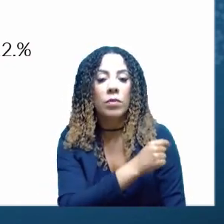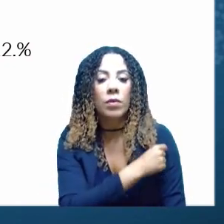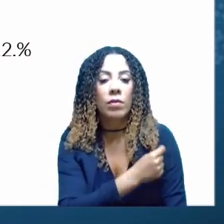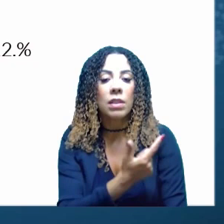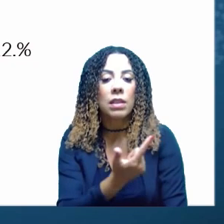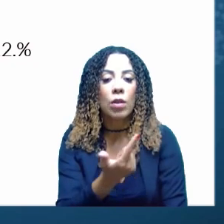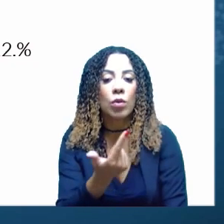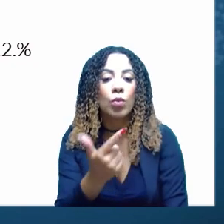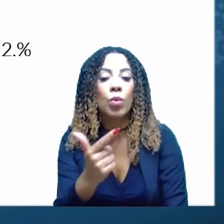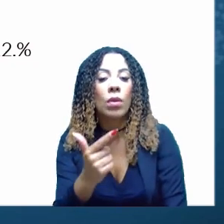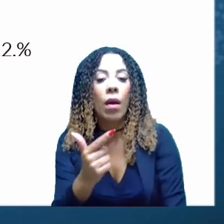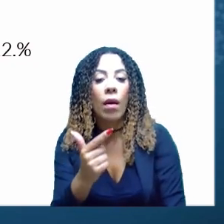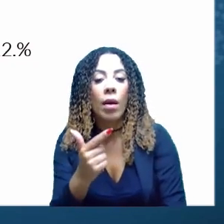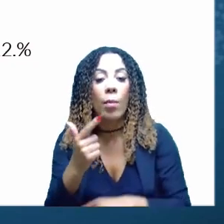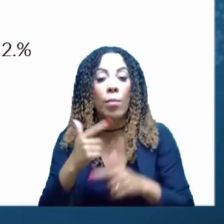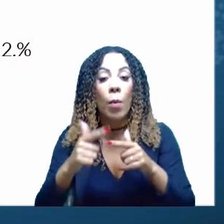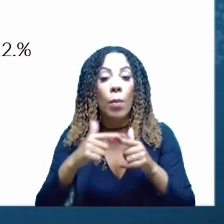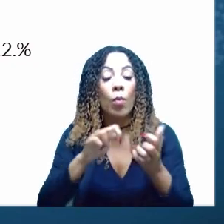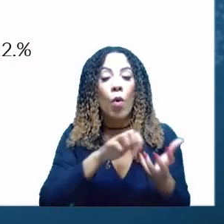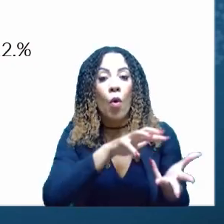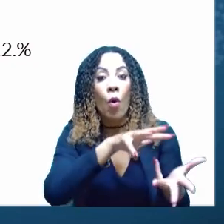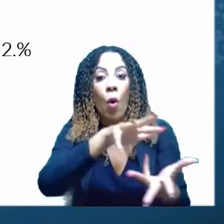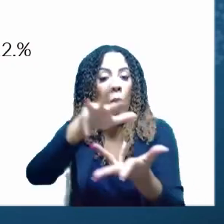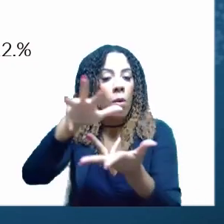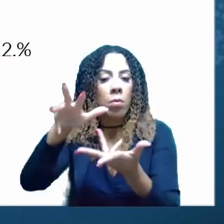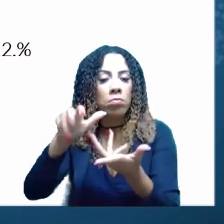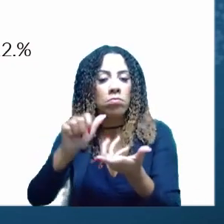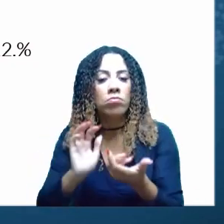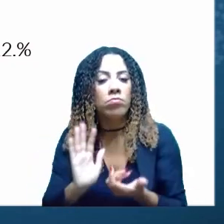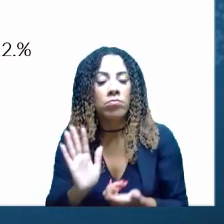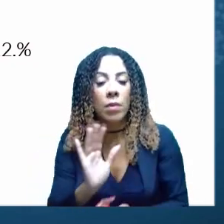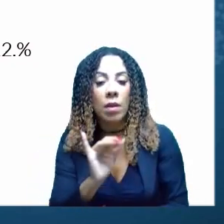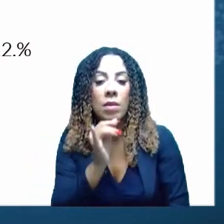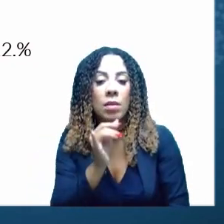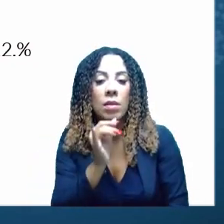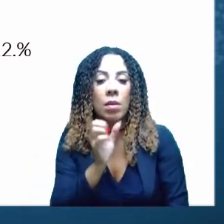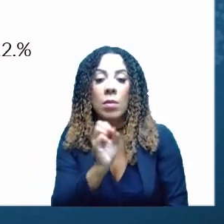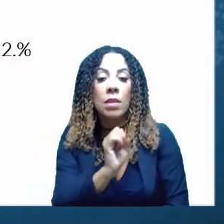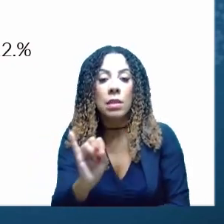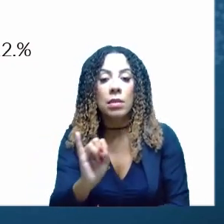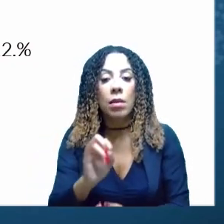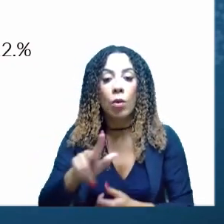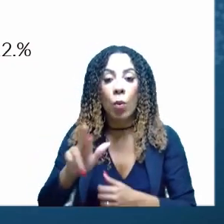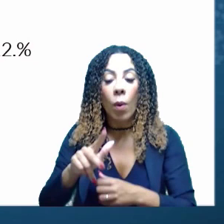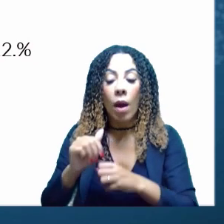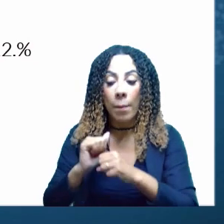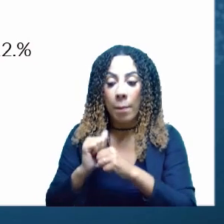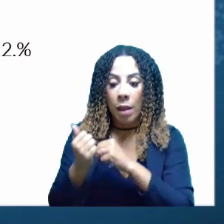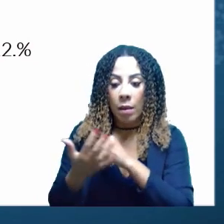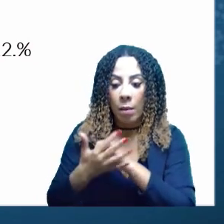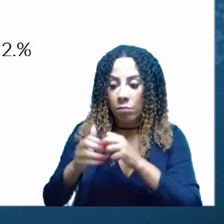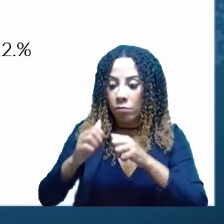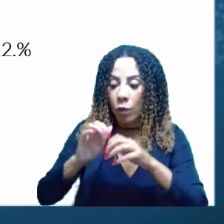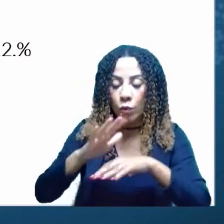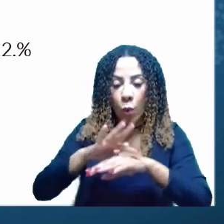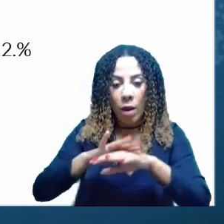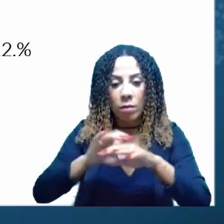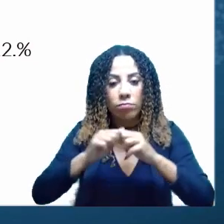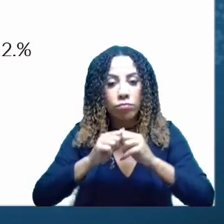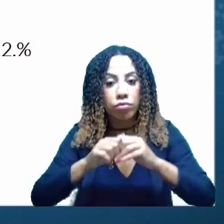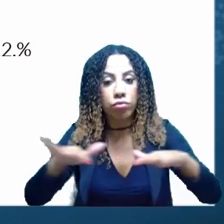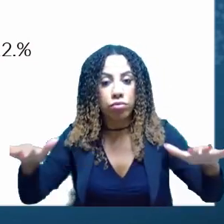está afetando o mundo inteiro. Por exemplo, em casos que não seja uma pandemia como a Covid, o retorno de investimentos não seria tão